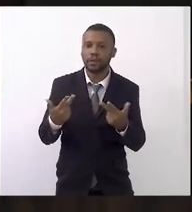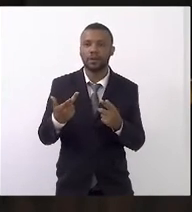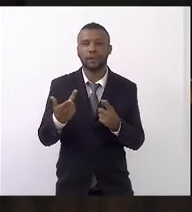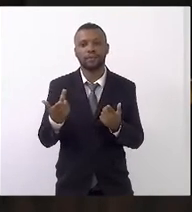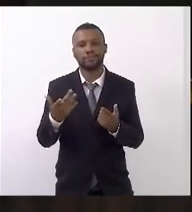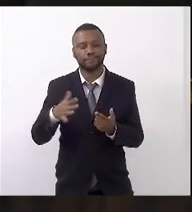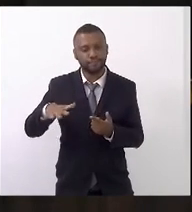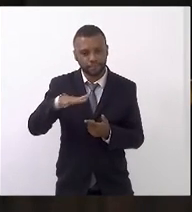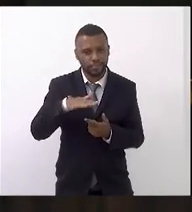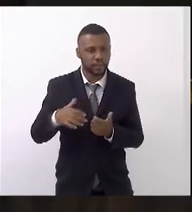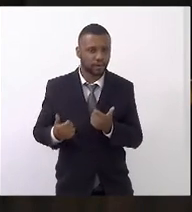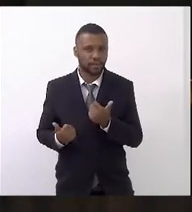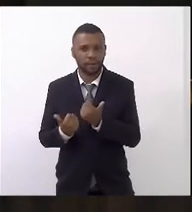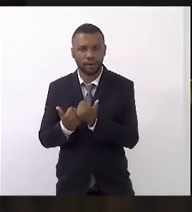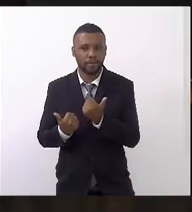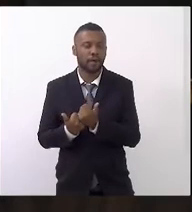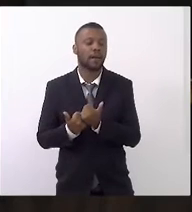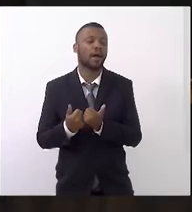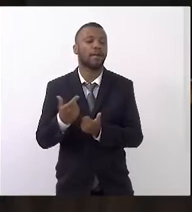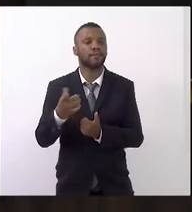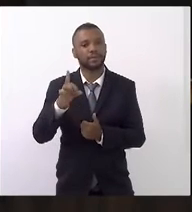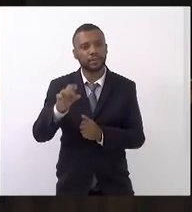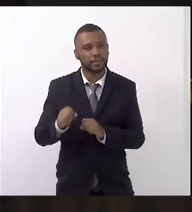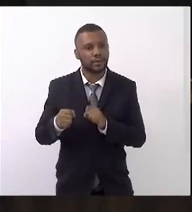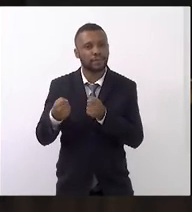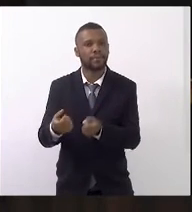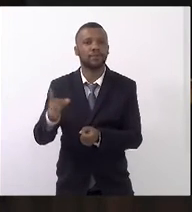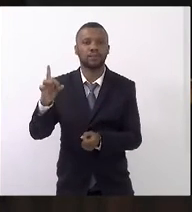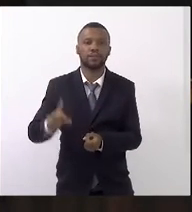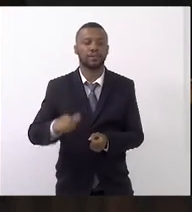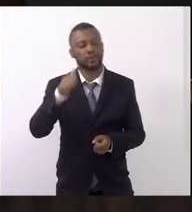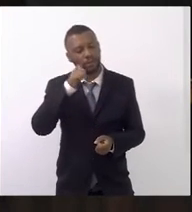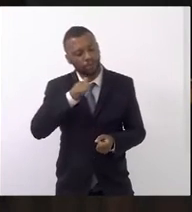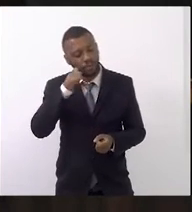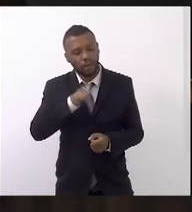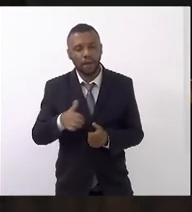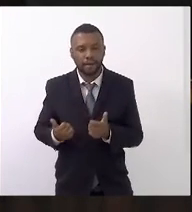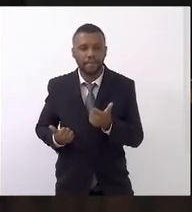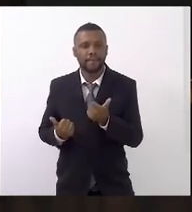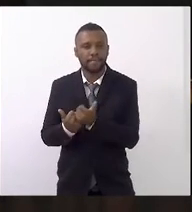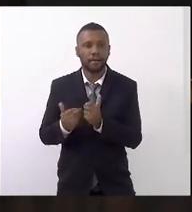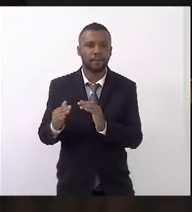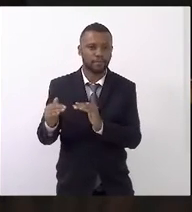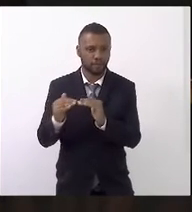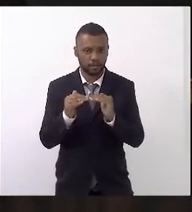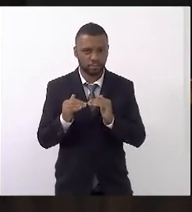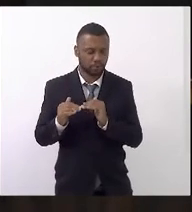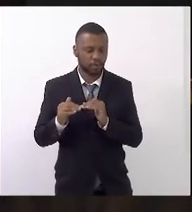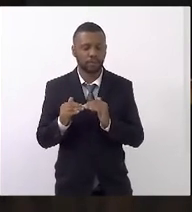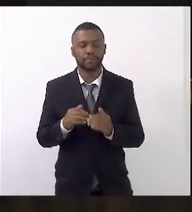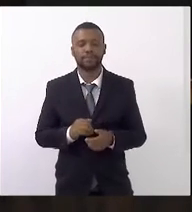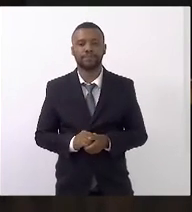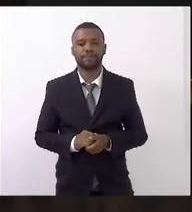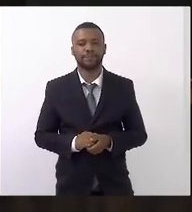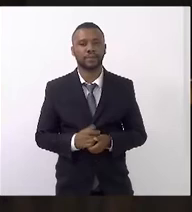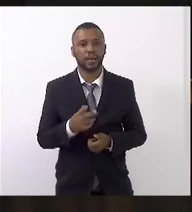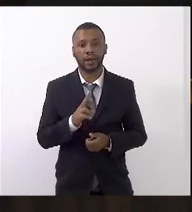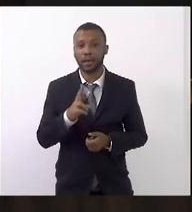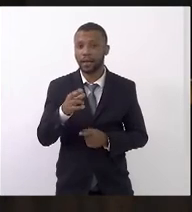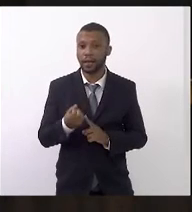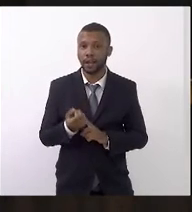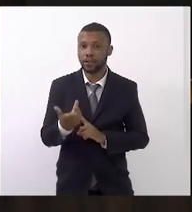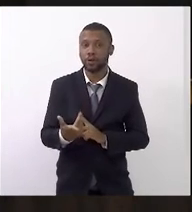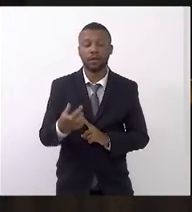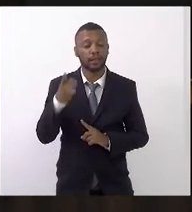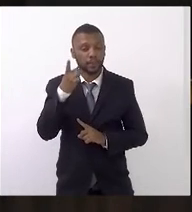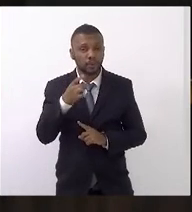favorável. De defesa dos direitos da mulher, favorável. Do orçamento, finanças, criação financeira, controle, favorável. Relatores, deputados